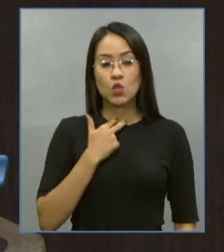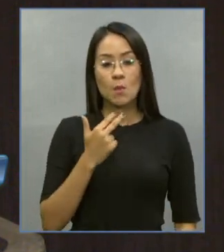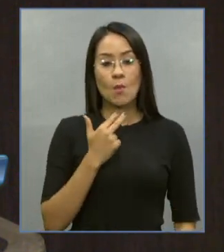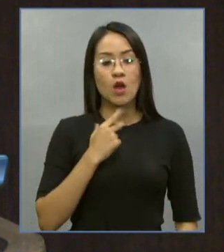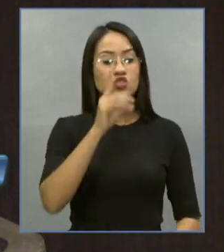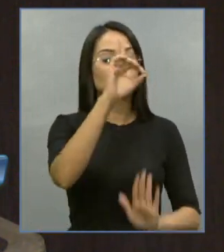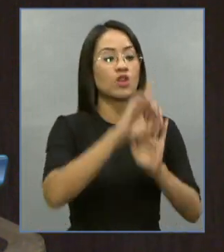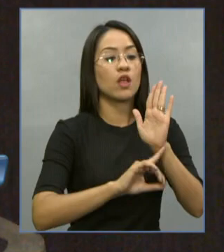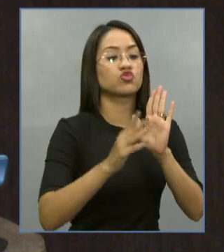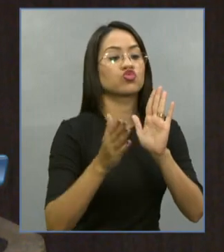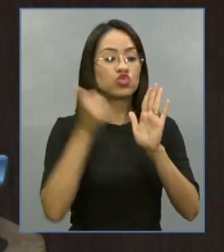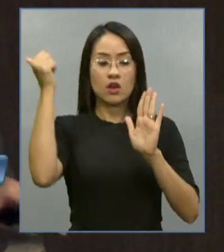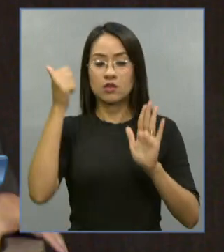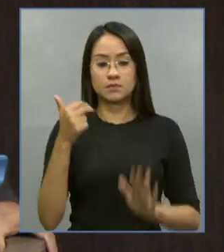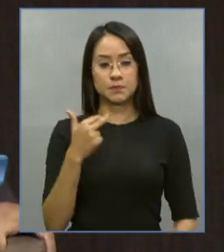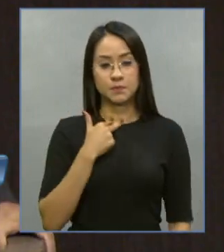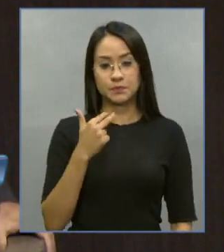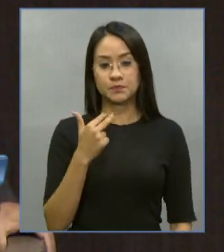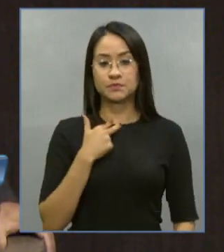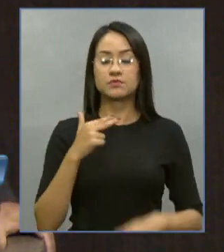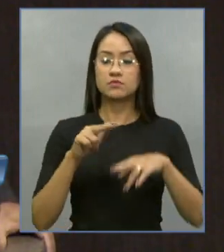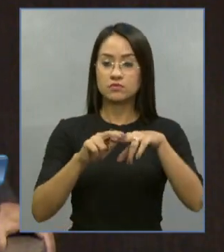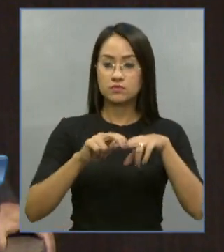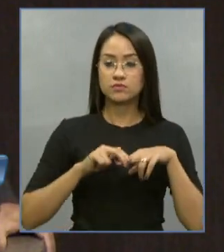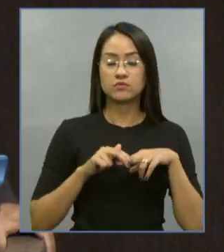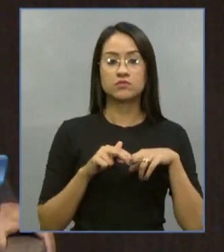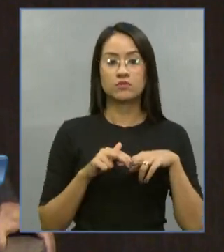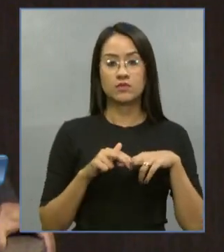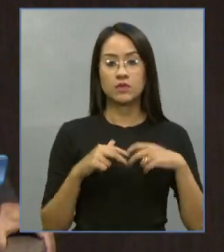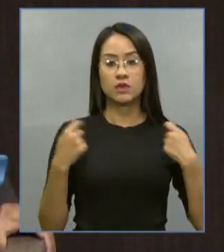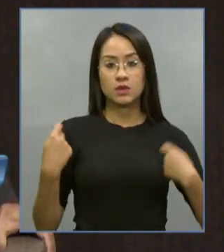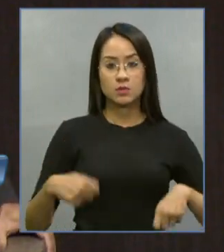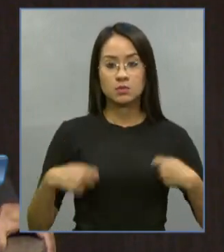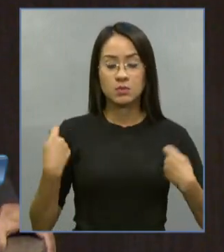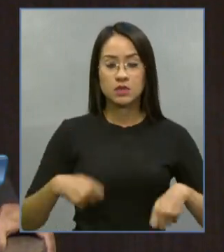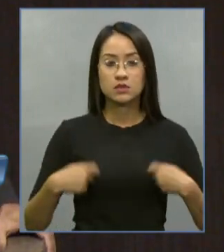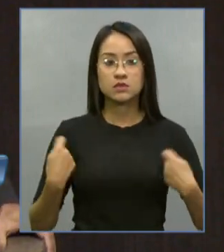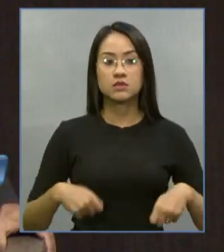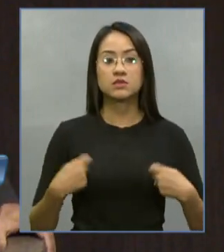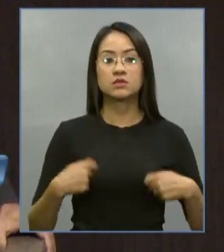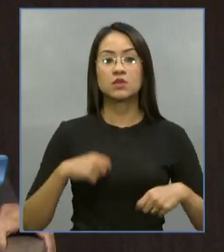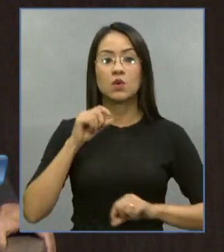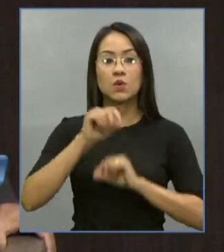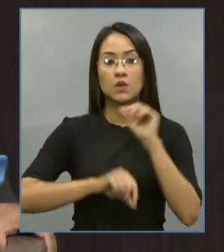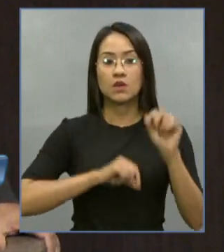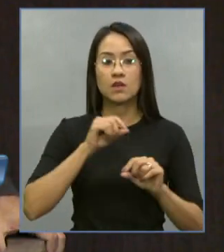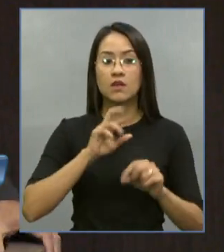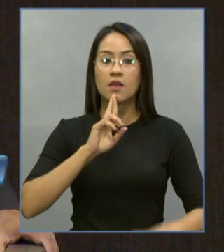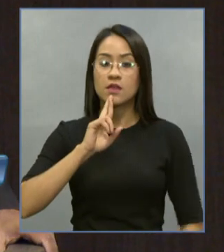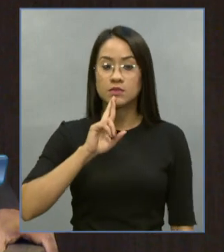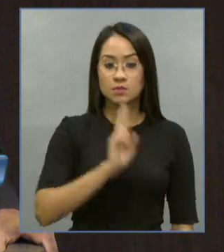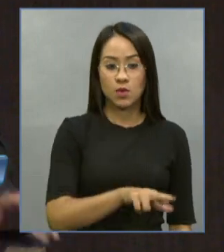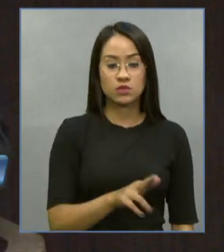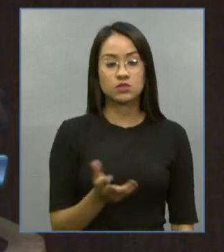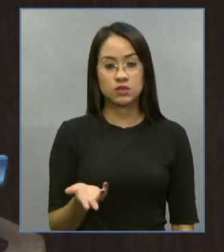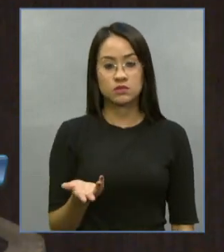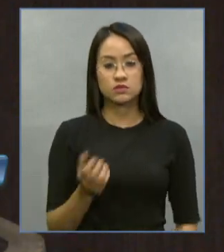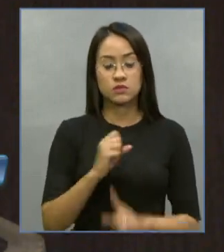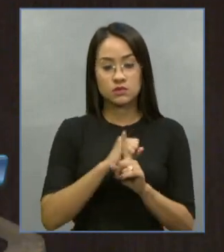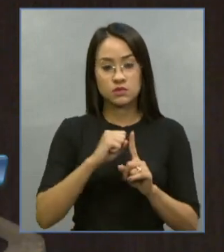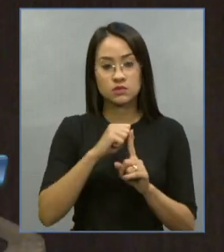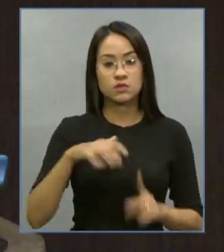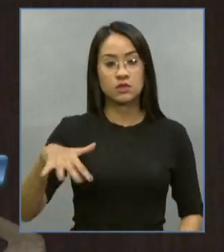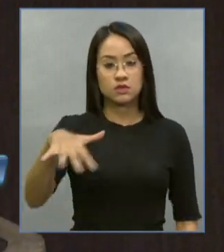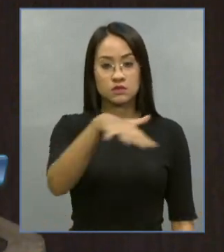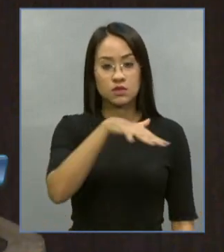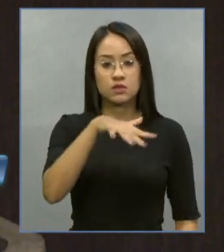situações. Portanto, aqui há uma necessidade imperiosa de resposta da sociedade